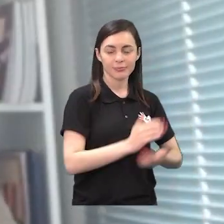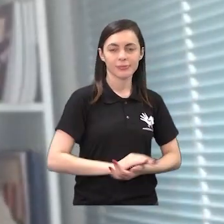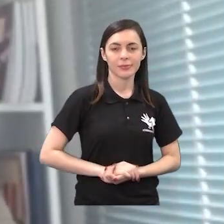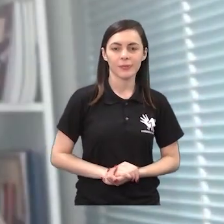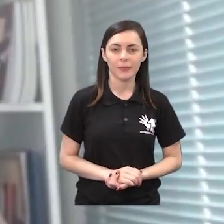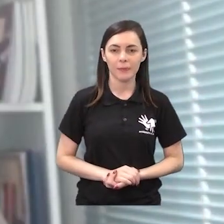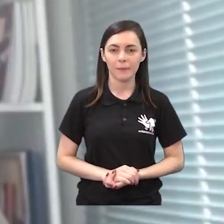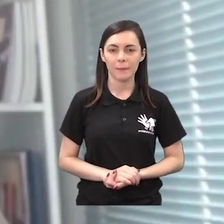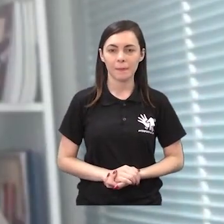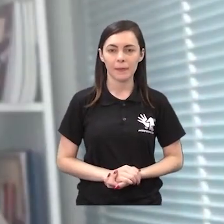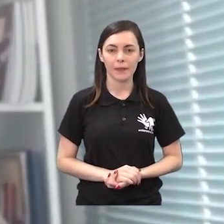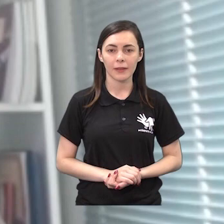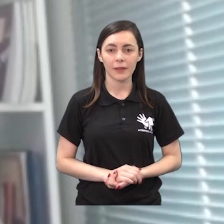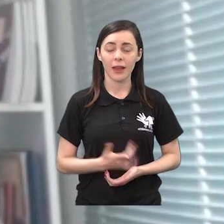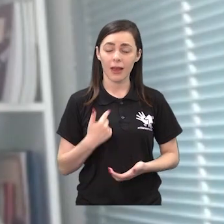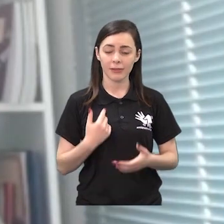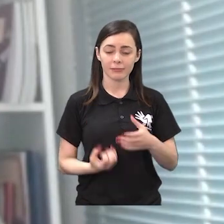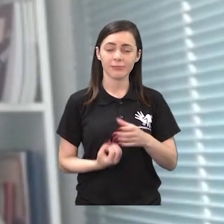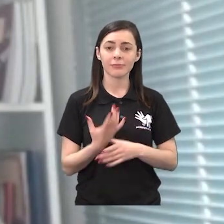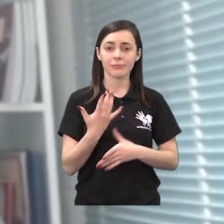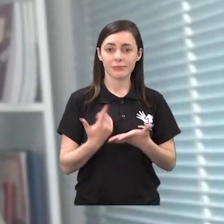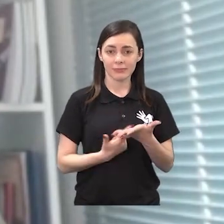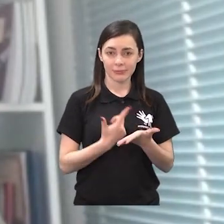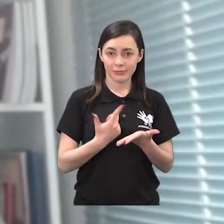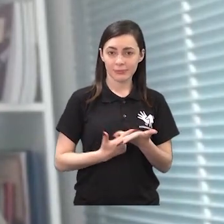Lucinha. A edição do livro,